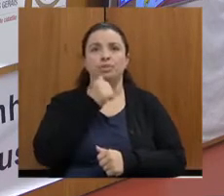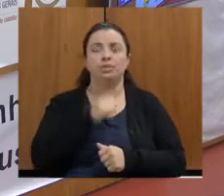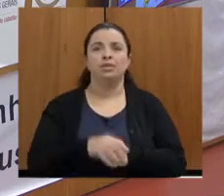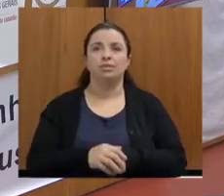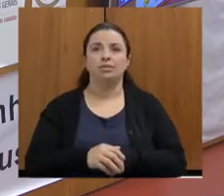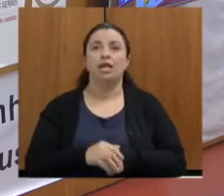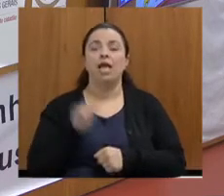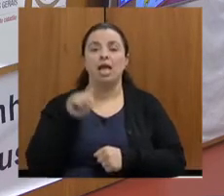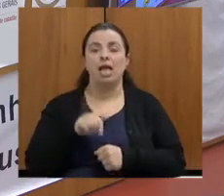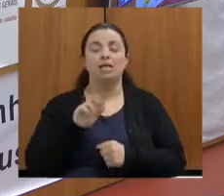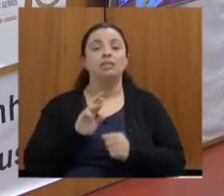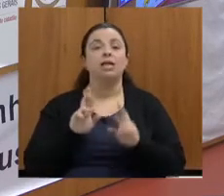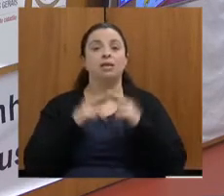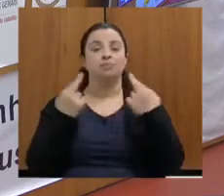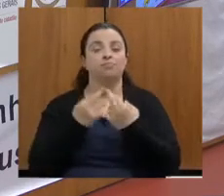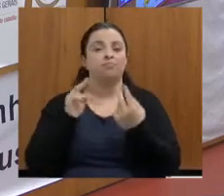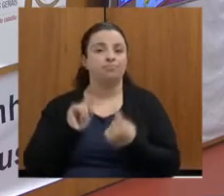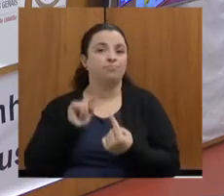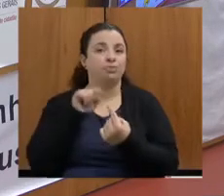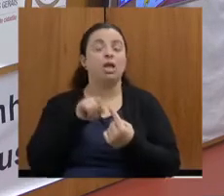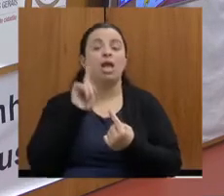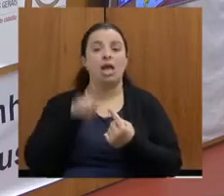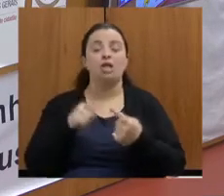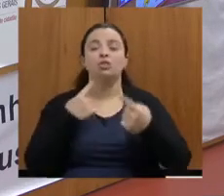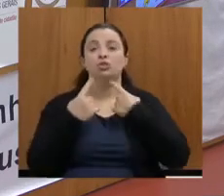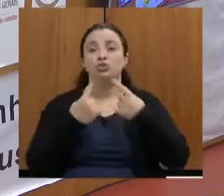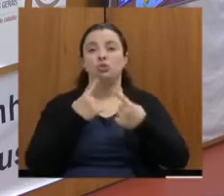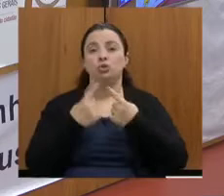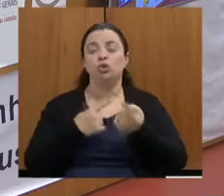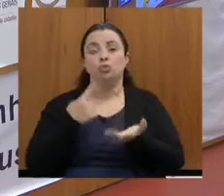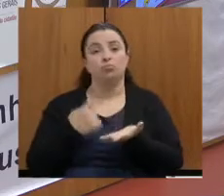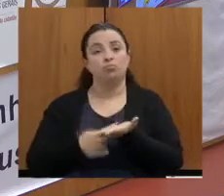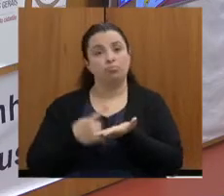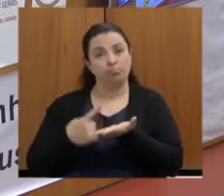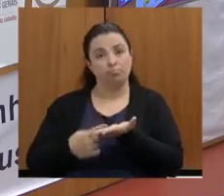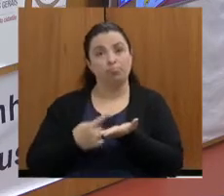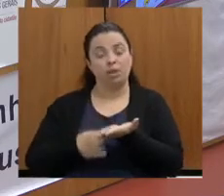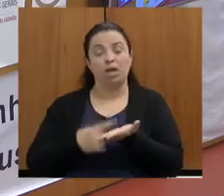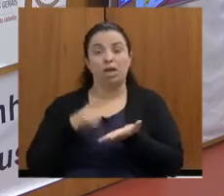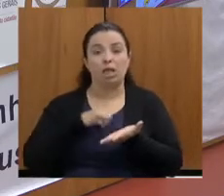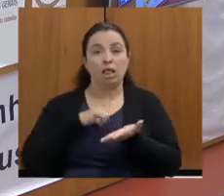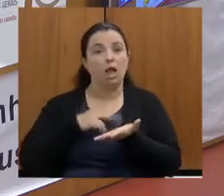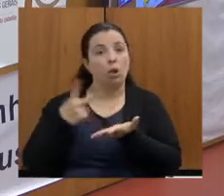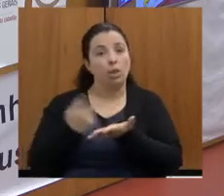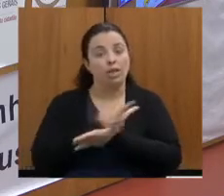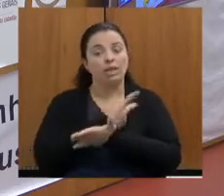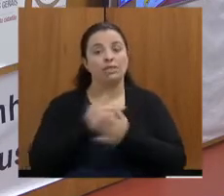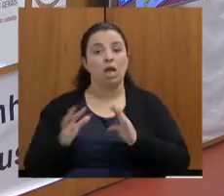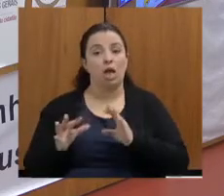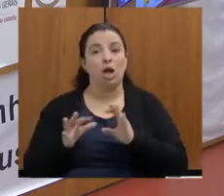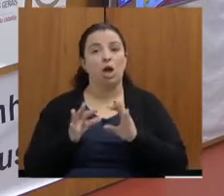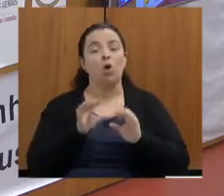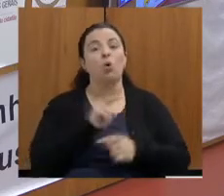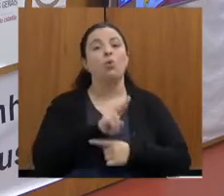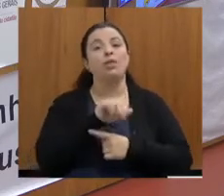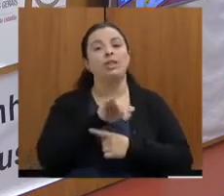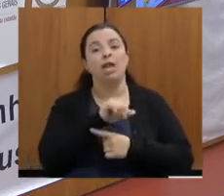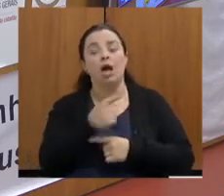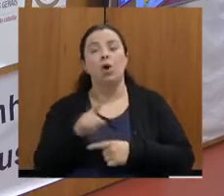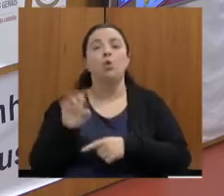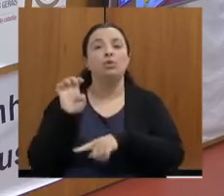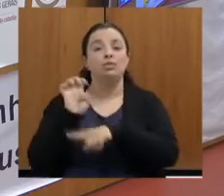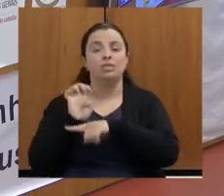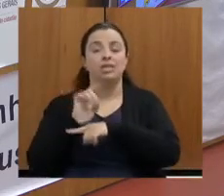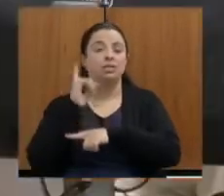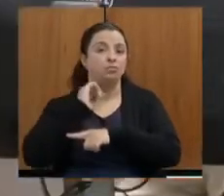destinação dessa reunião é discutir a repactuação que está sendo realizada entre a união os estados de Minas Gerais